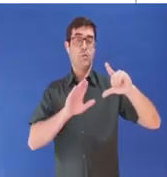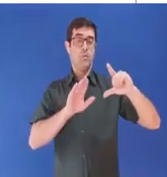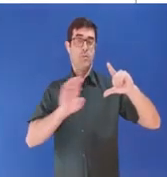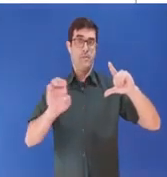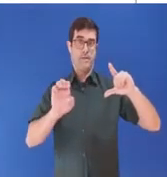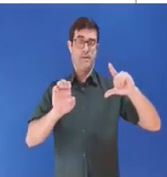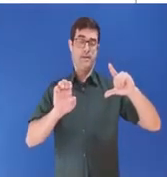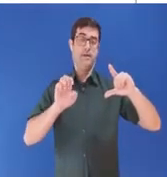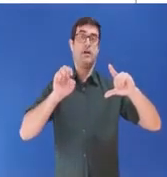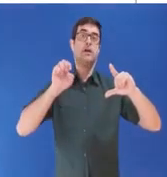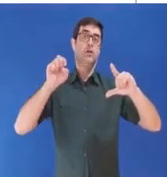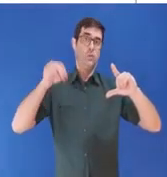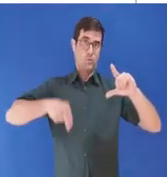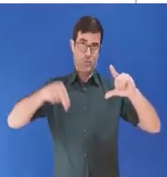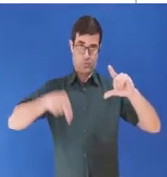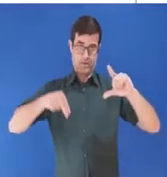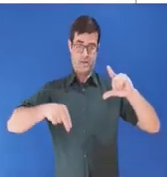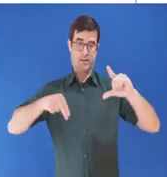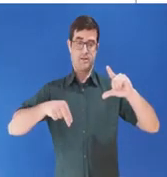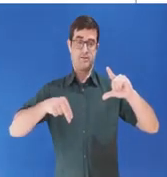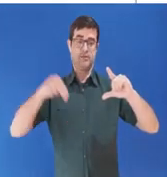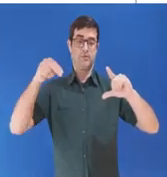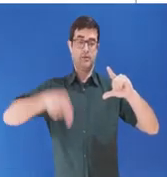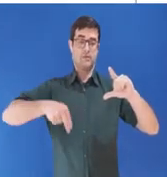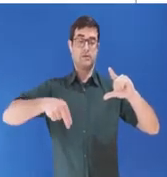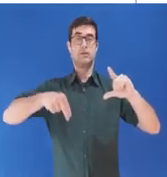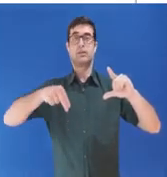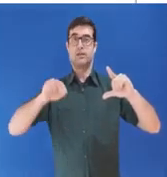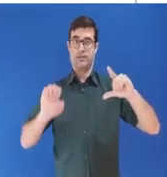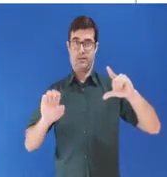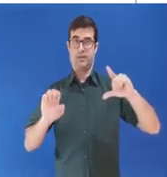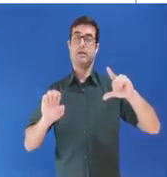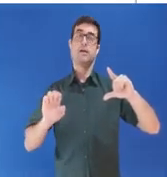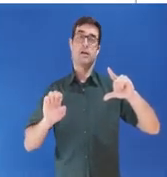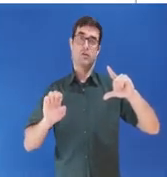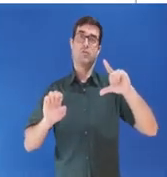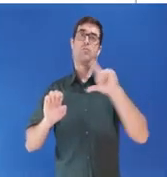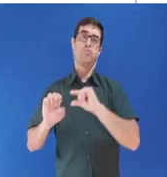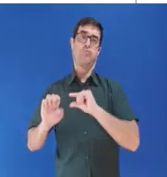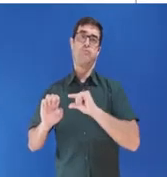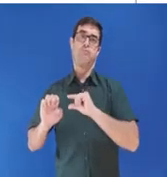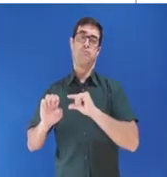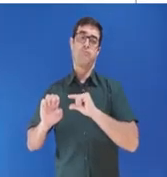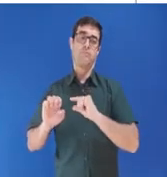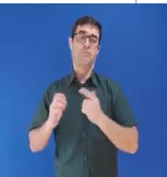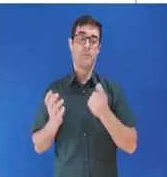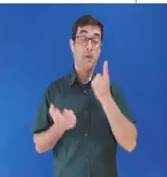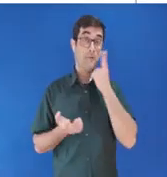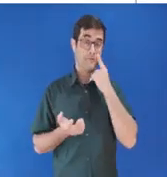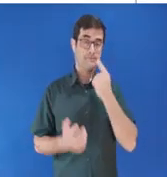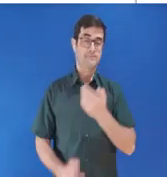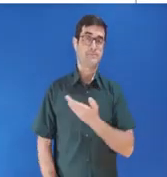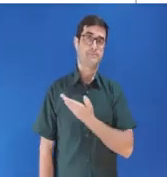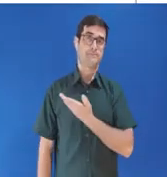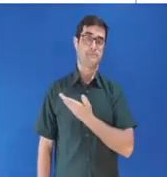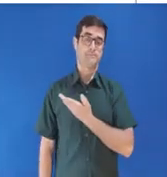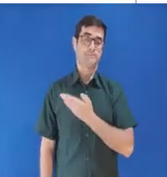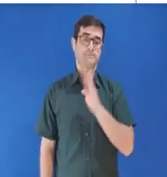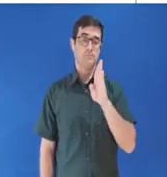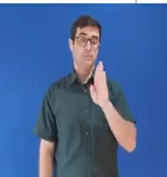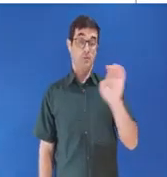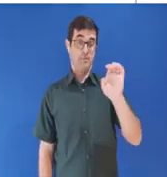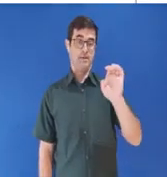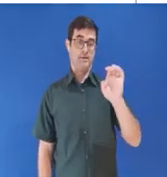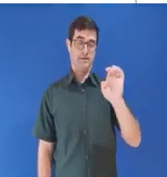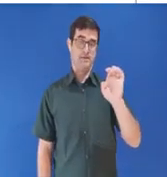nitrogênio e no neônio. Então, aqui no caso do berílio, aqui está a configuração eletrônica do